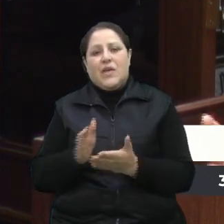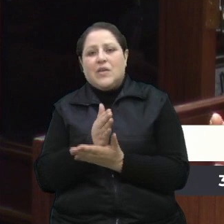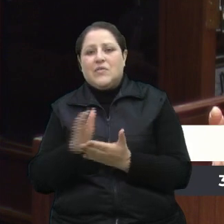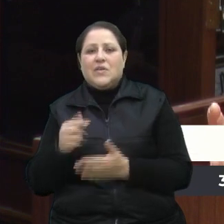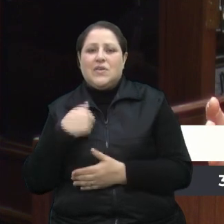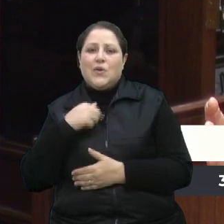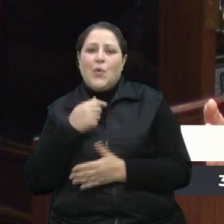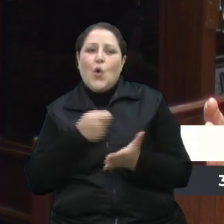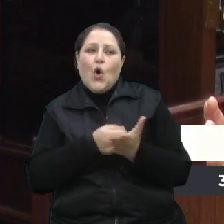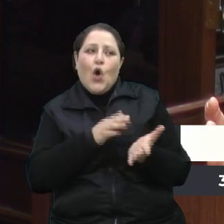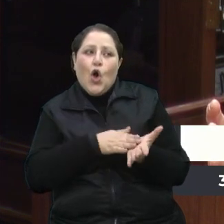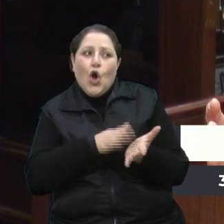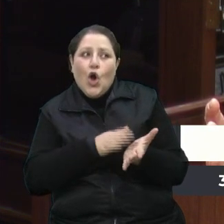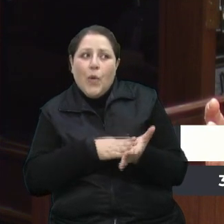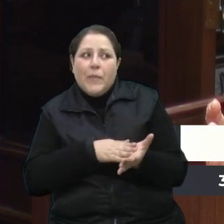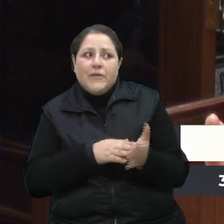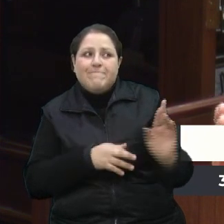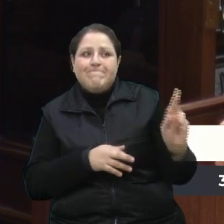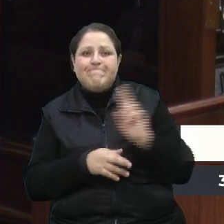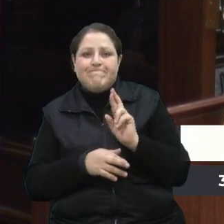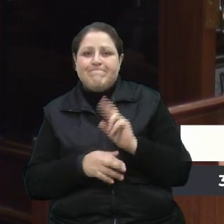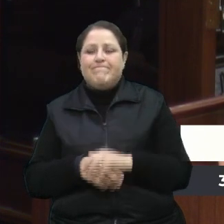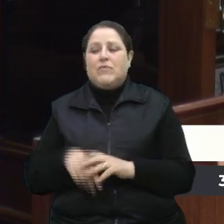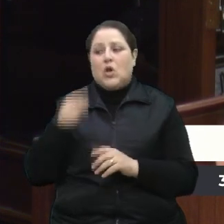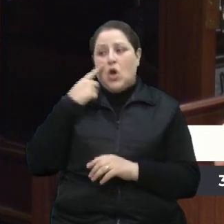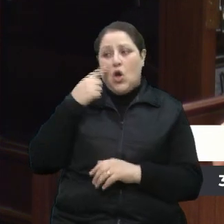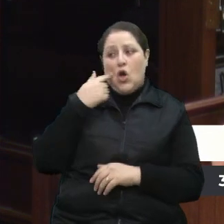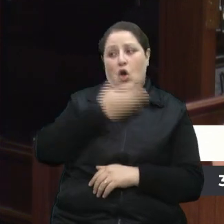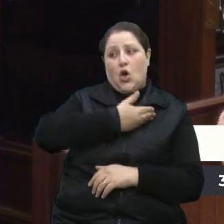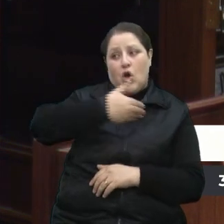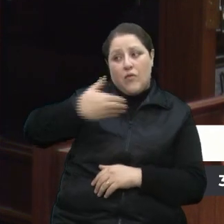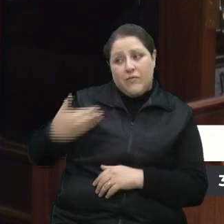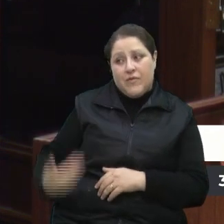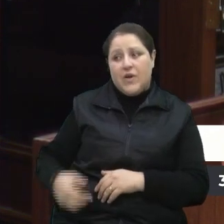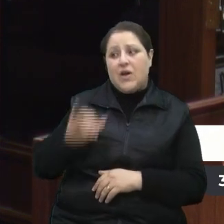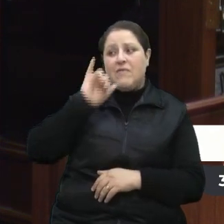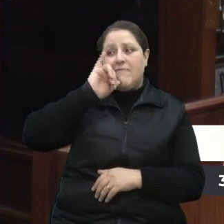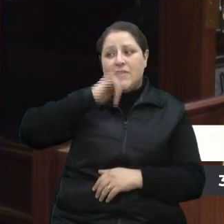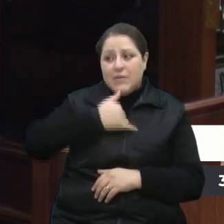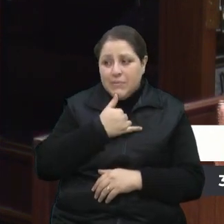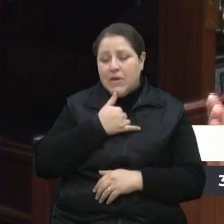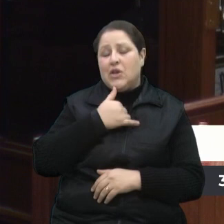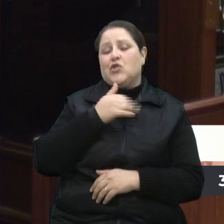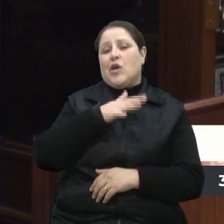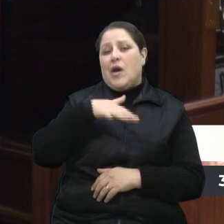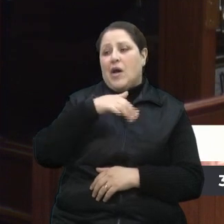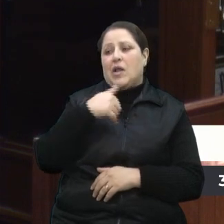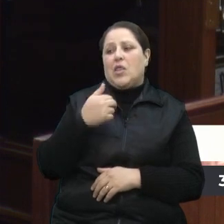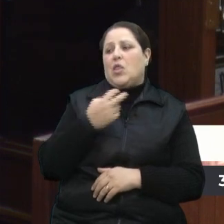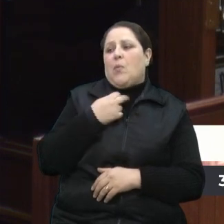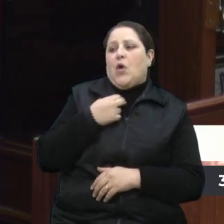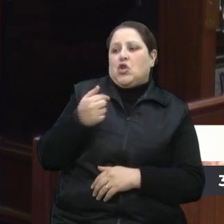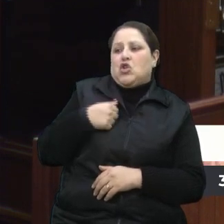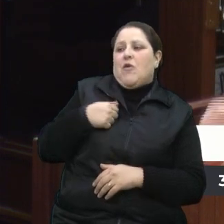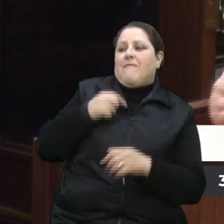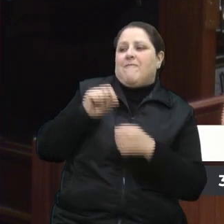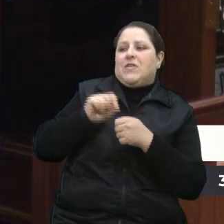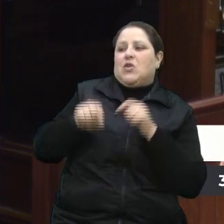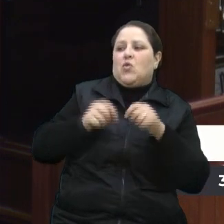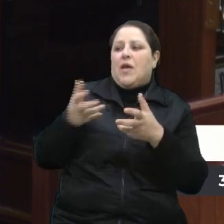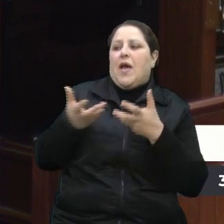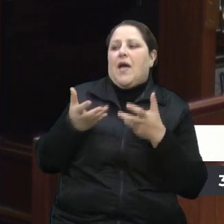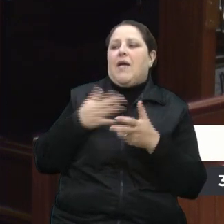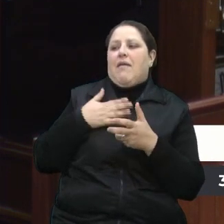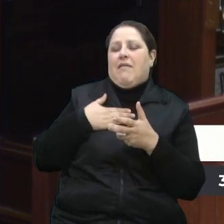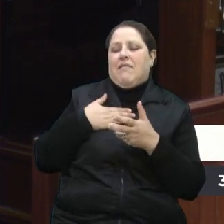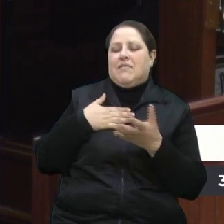fontenel na área pública infelizmente a gente não faz o que quer infelizmente